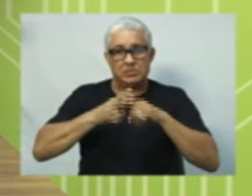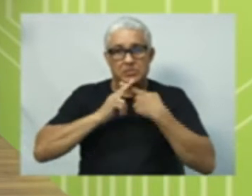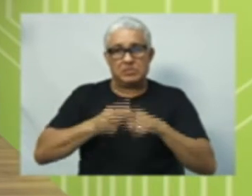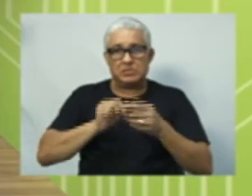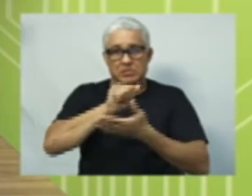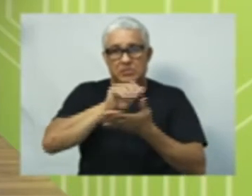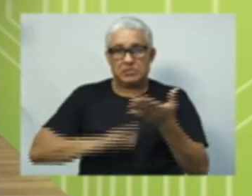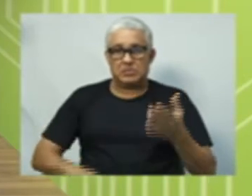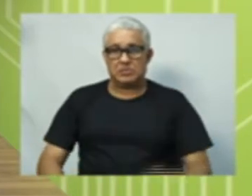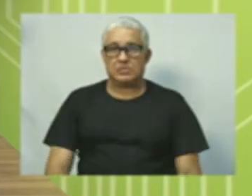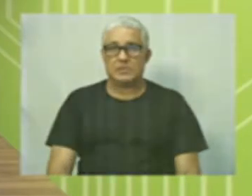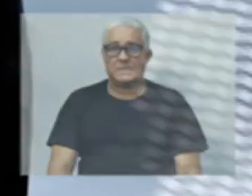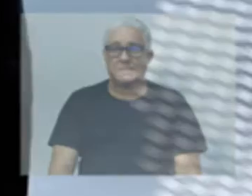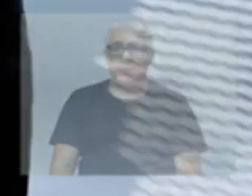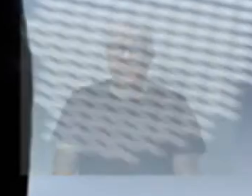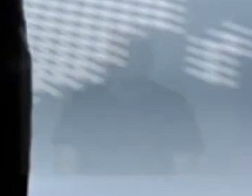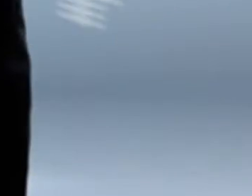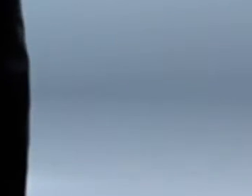de sala.